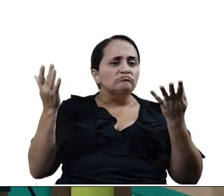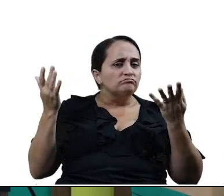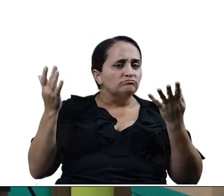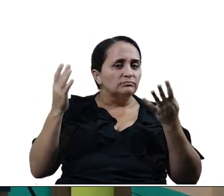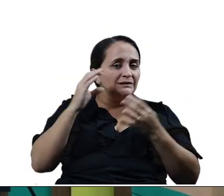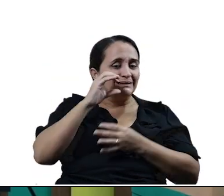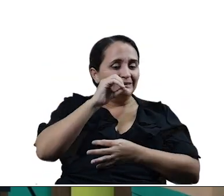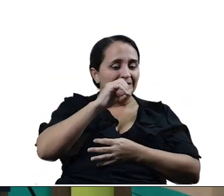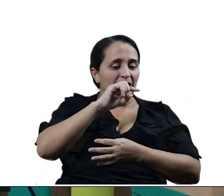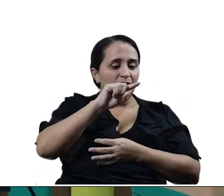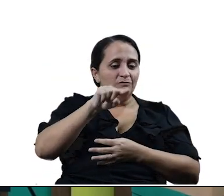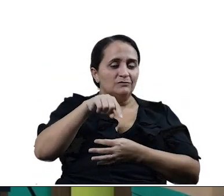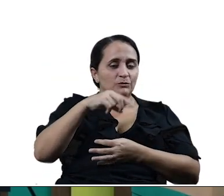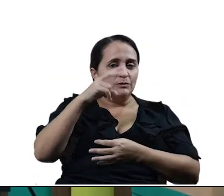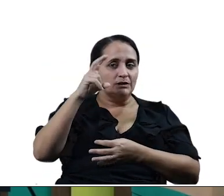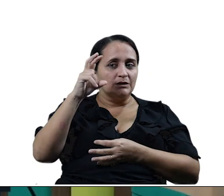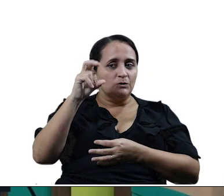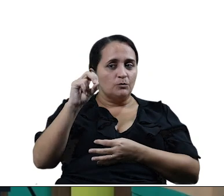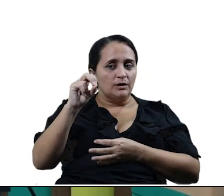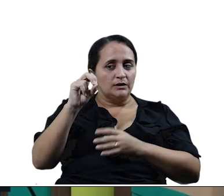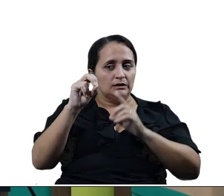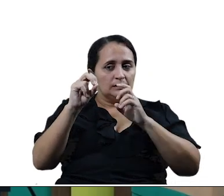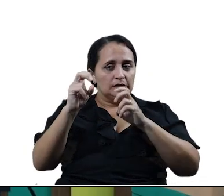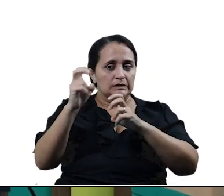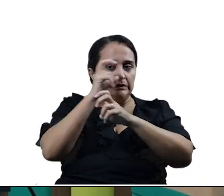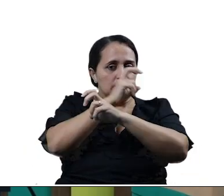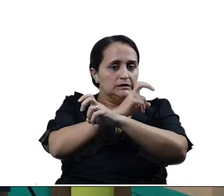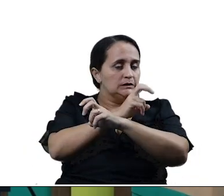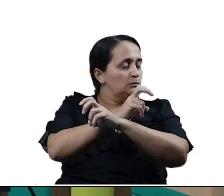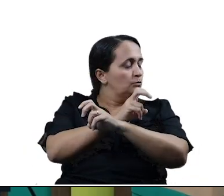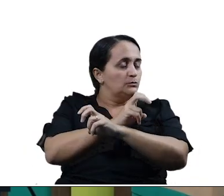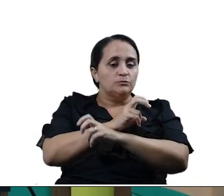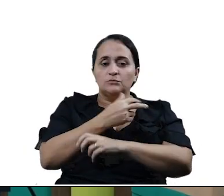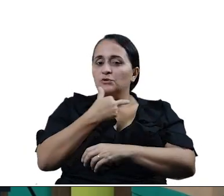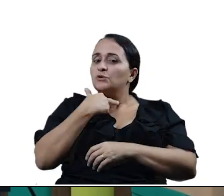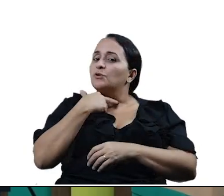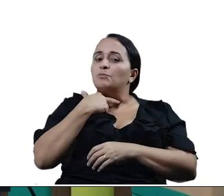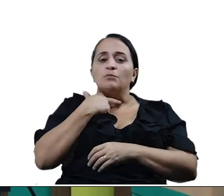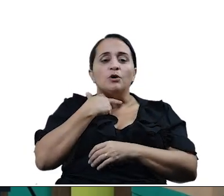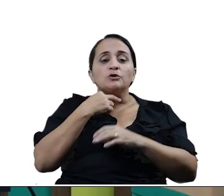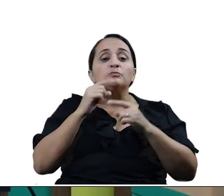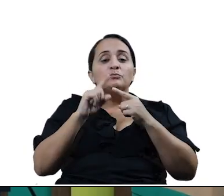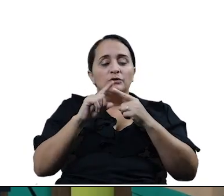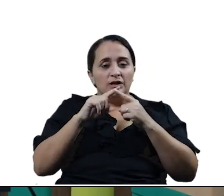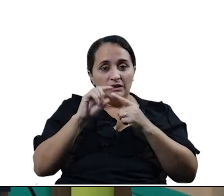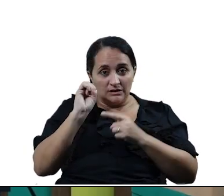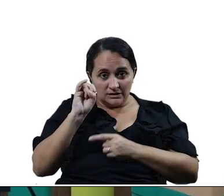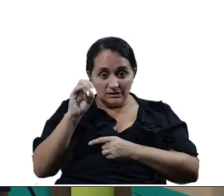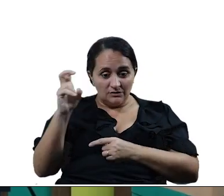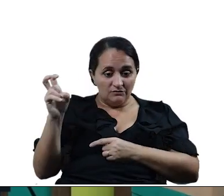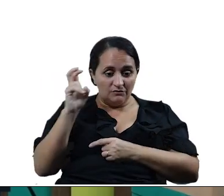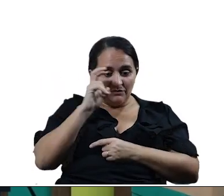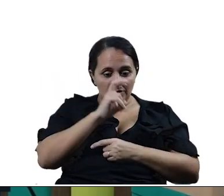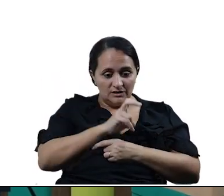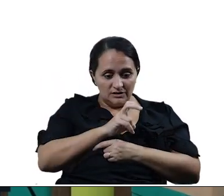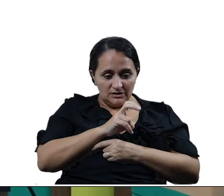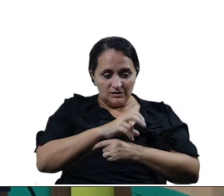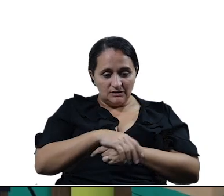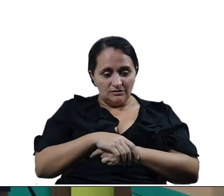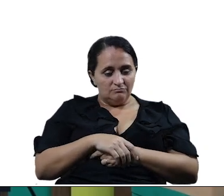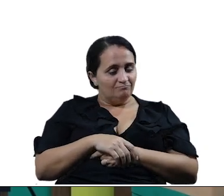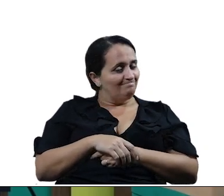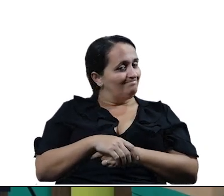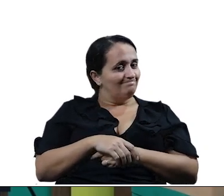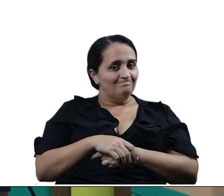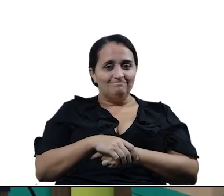50,50. E o 5, eu não posso botar o 5 na frente. Por quê? Se eu escrever assim, 0,5, eu não